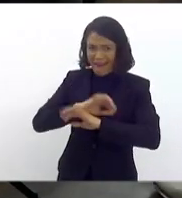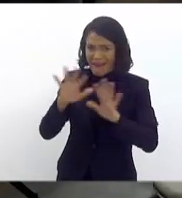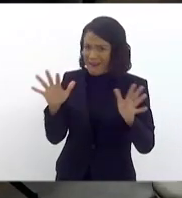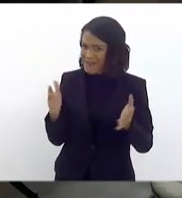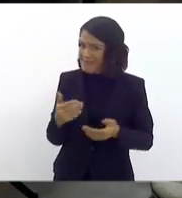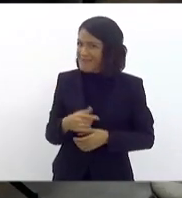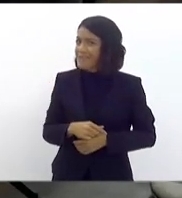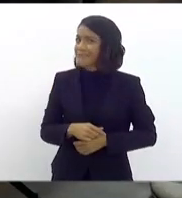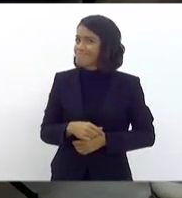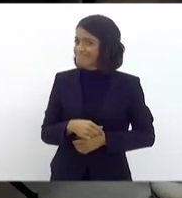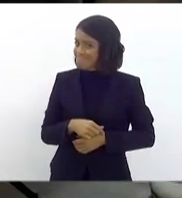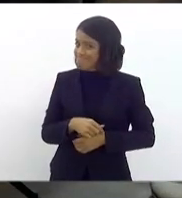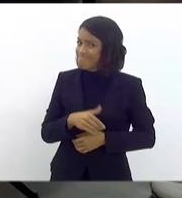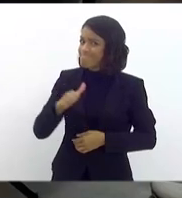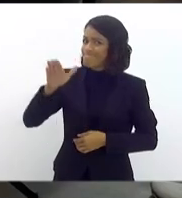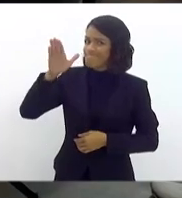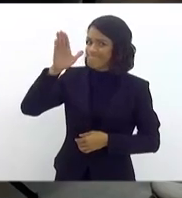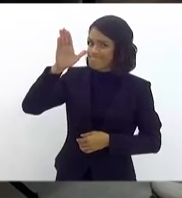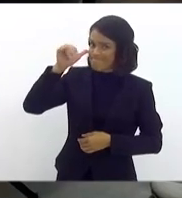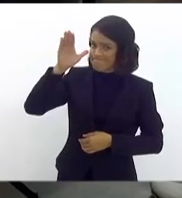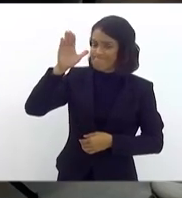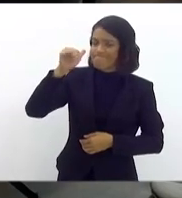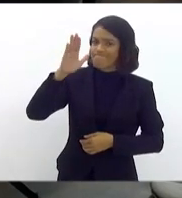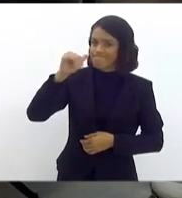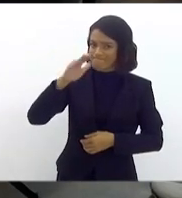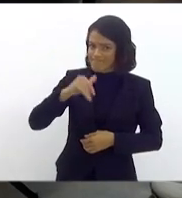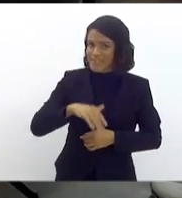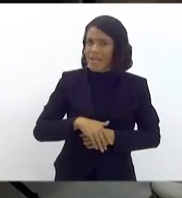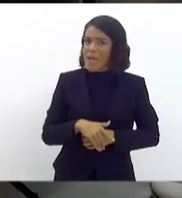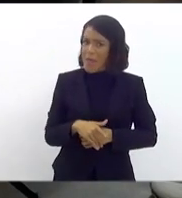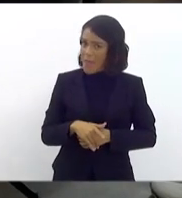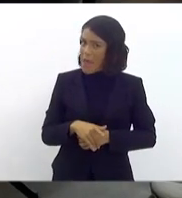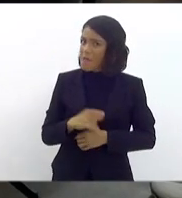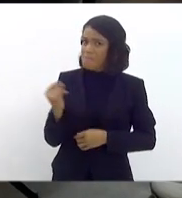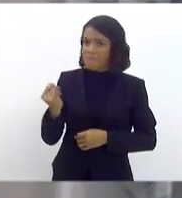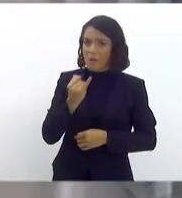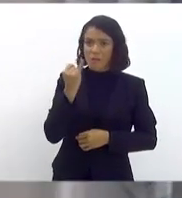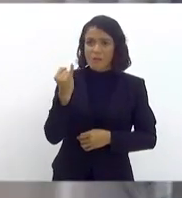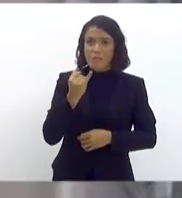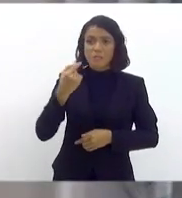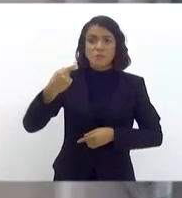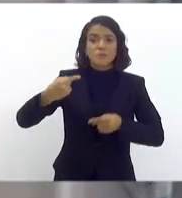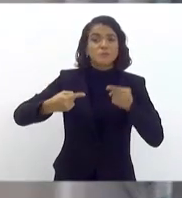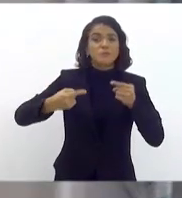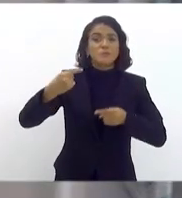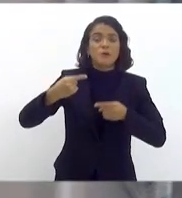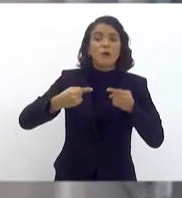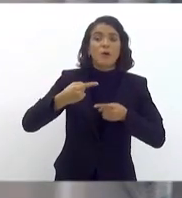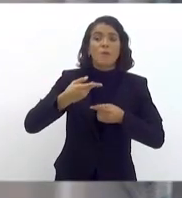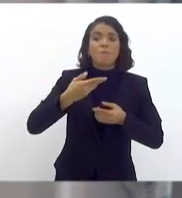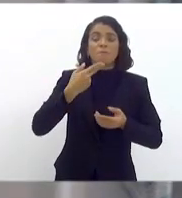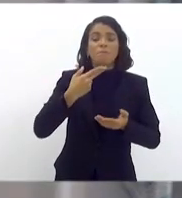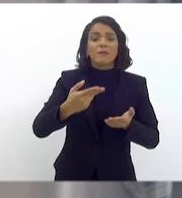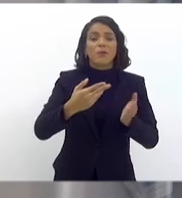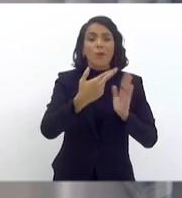ser objeto, inclusive, de eu questiono a proposição legislativa dessa comissão. Se não seria o caso da gente fazer um requerimento à